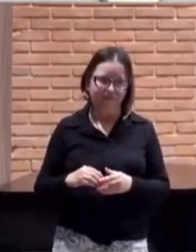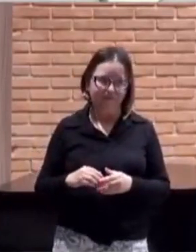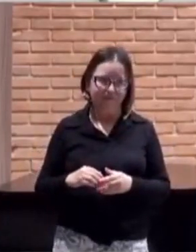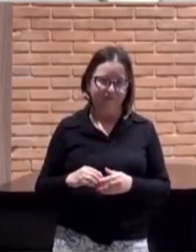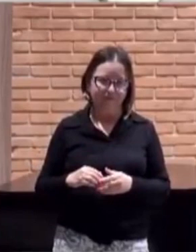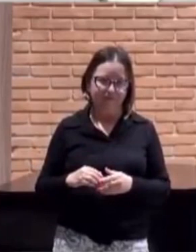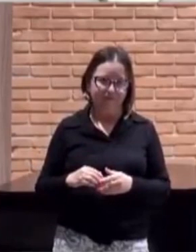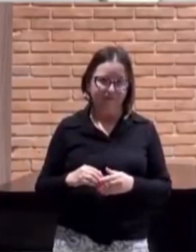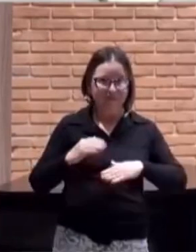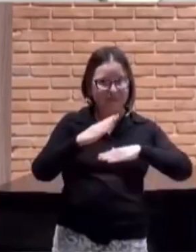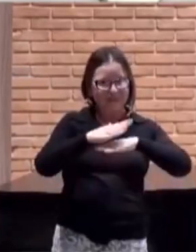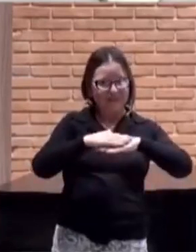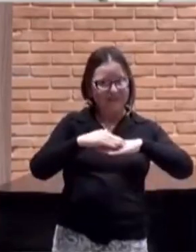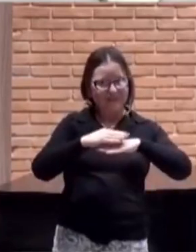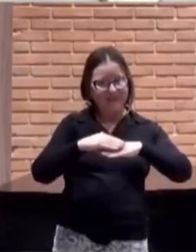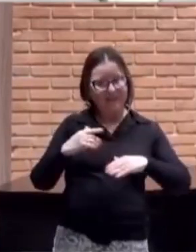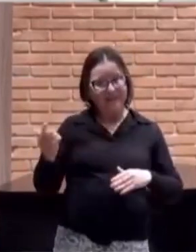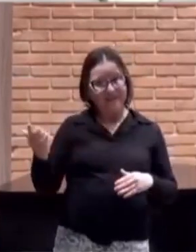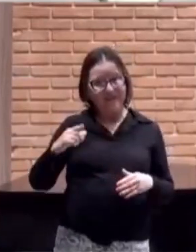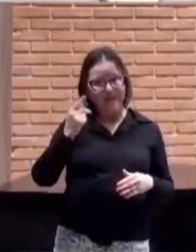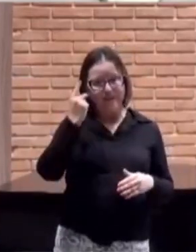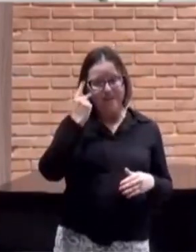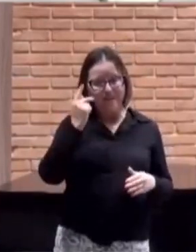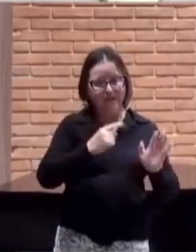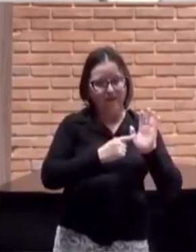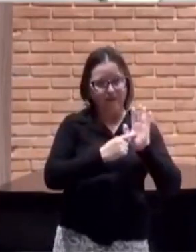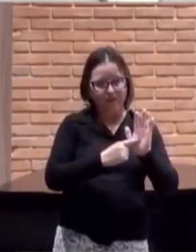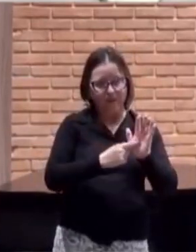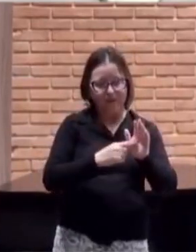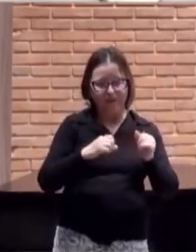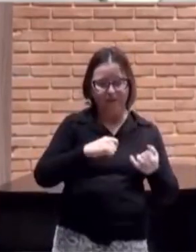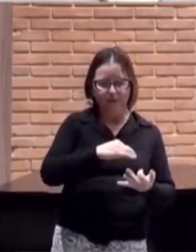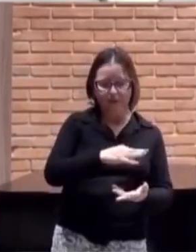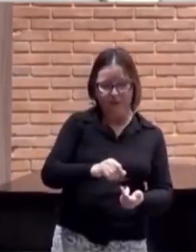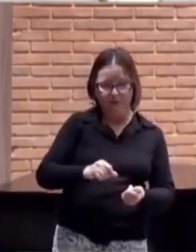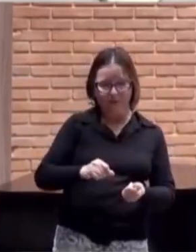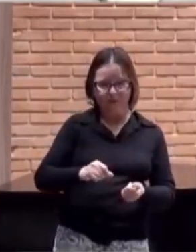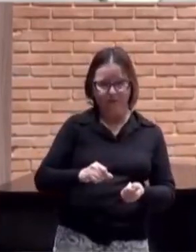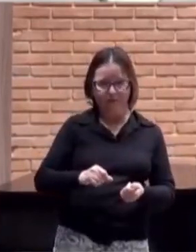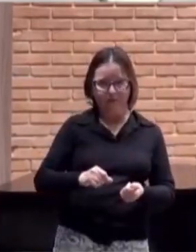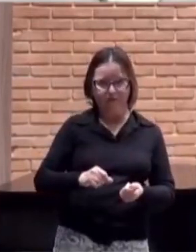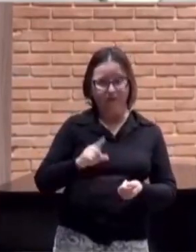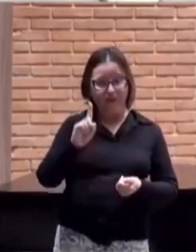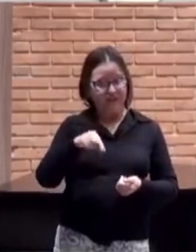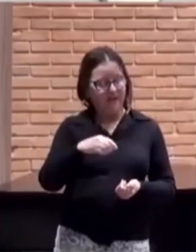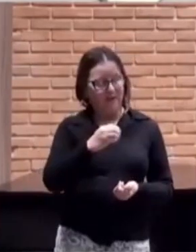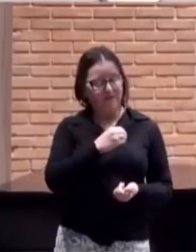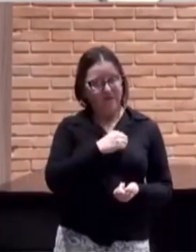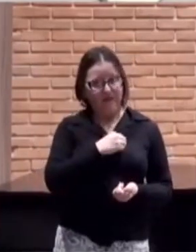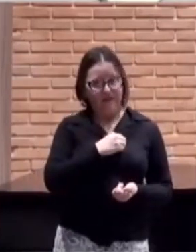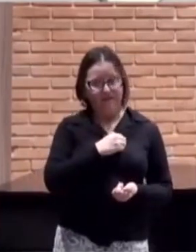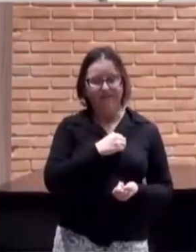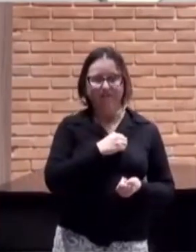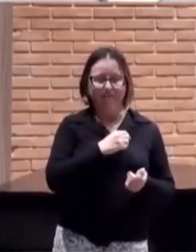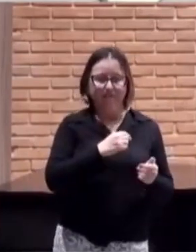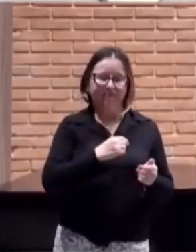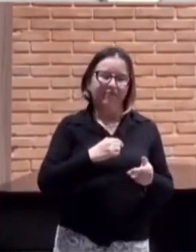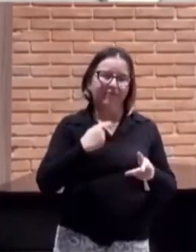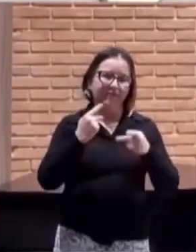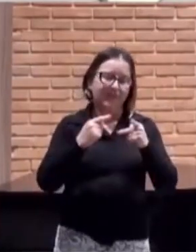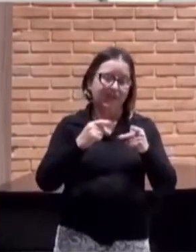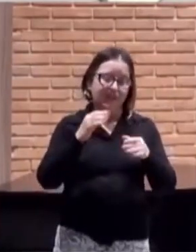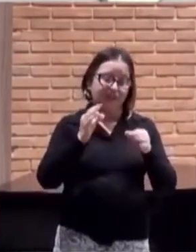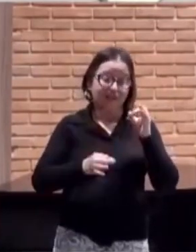e que o Consolador virá para convencer o mundo do pecado, da justiça e